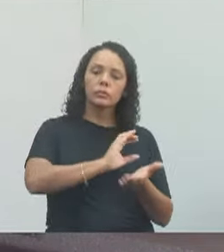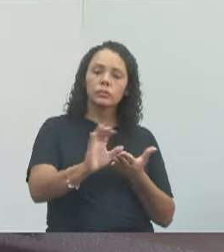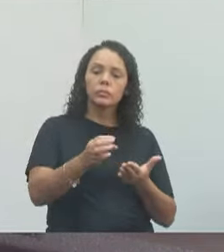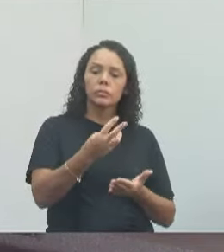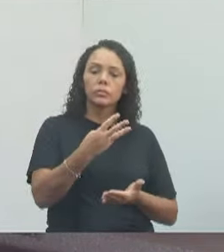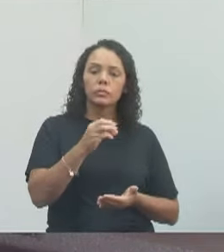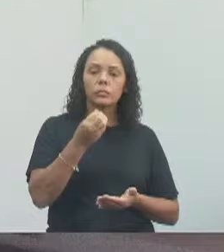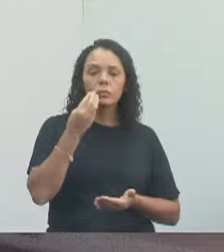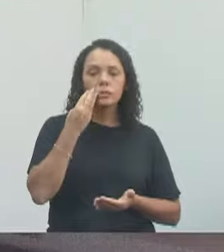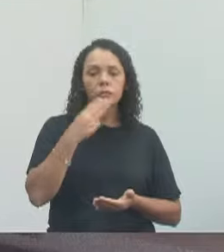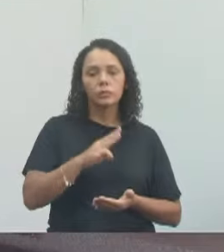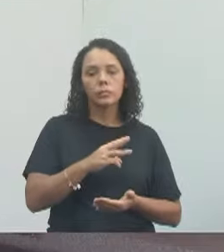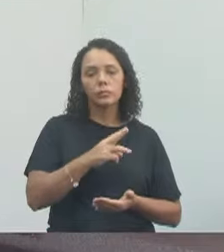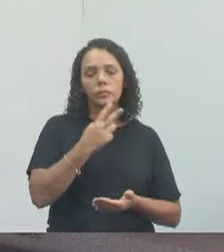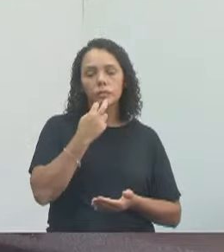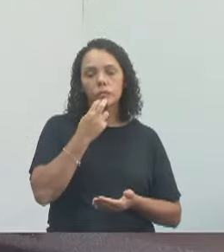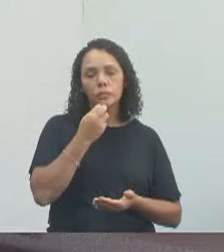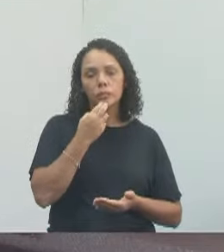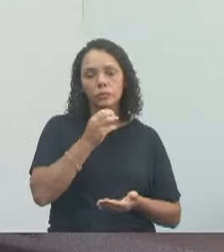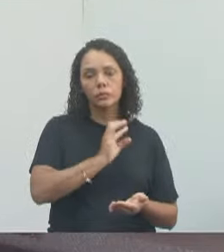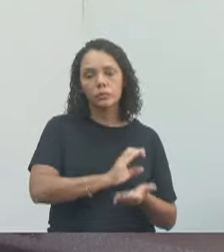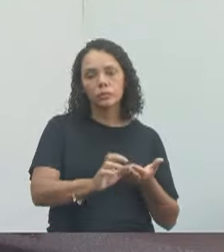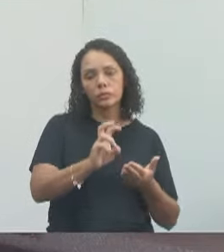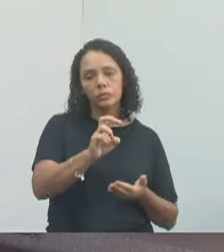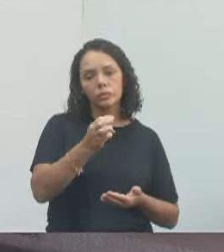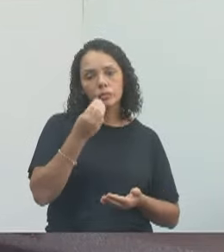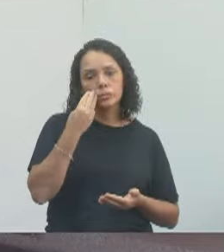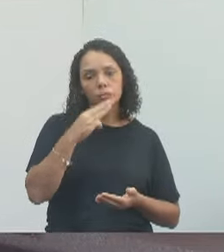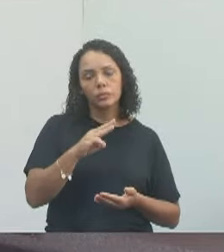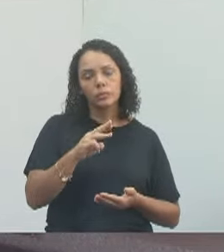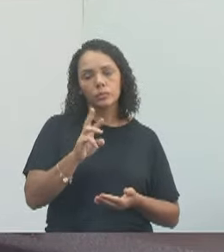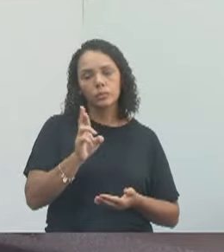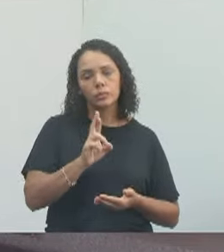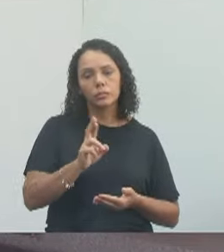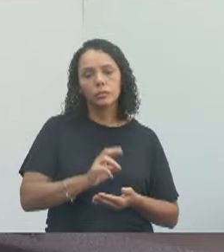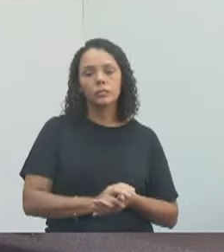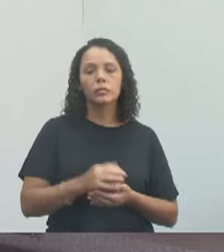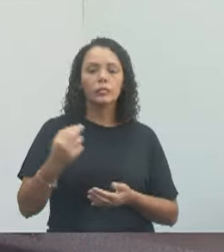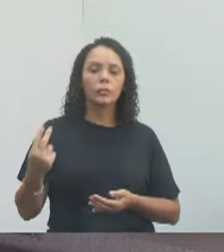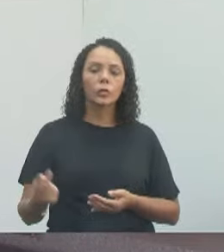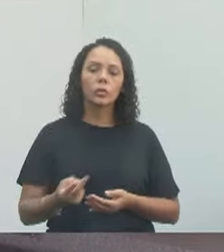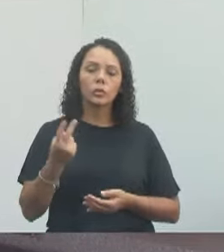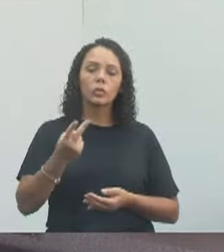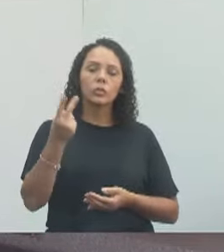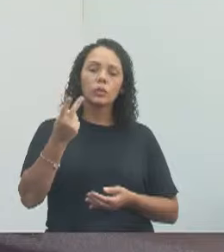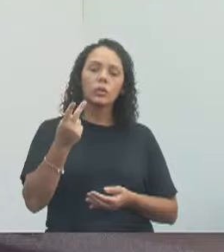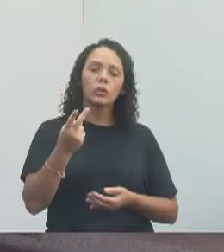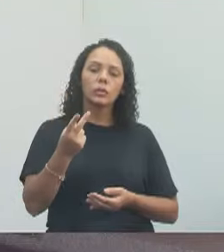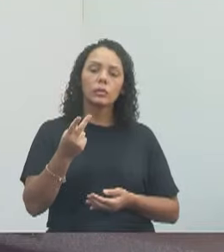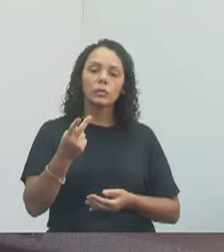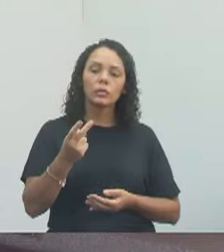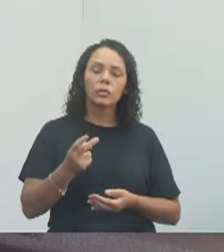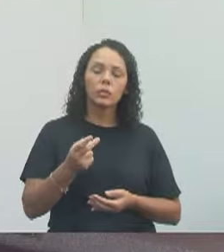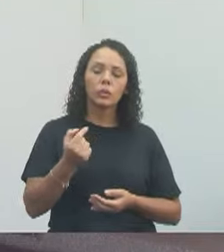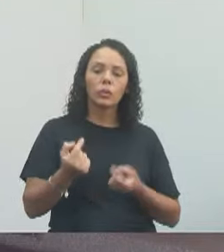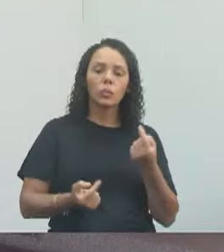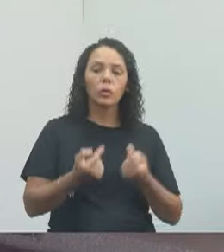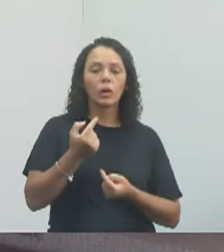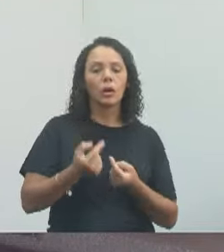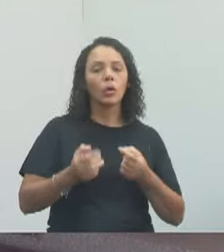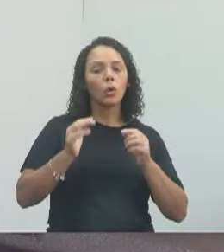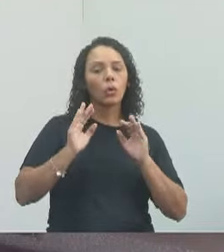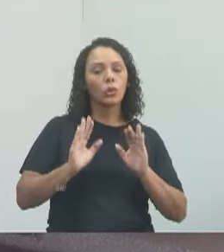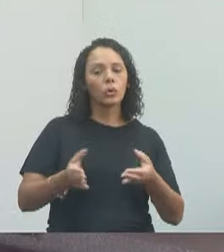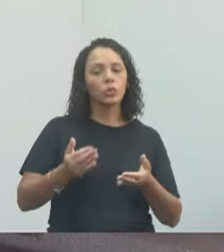30.000 Valmir do Parque meia-lua R 5.000 dos valores apontado acima Qual a quantia já foi repassado à